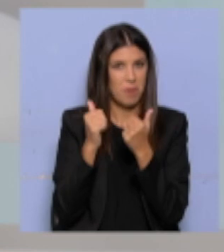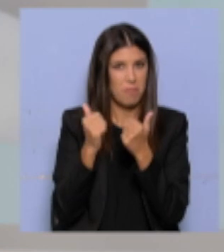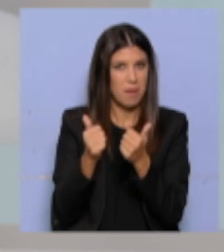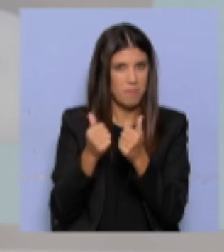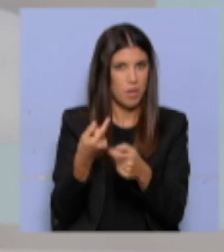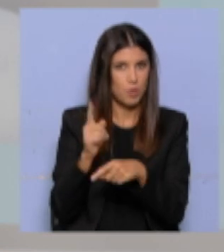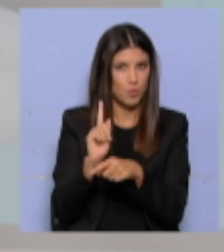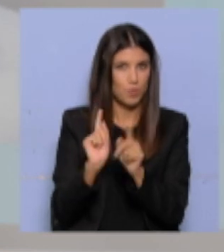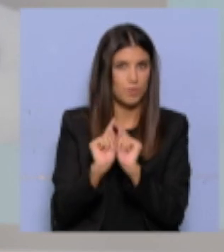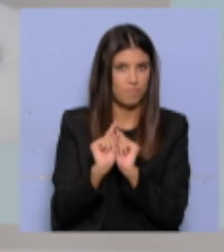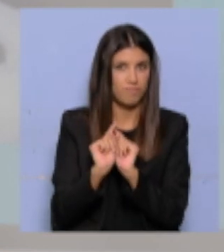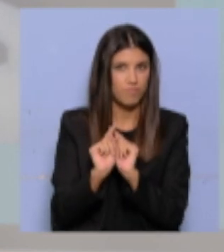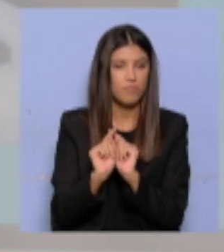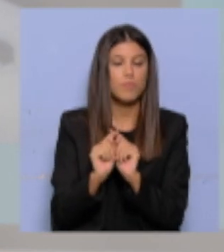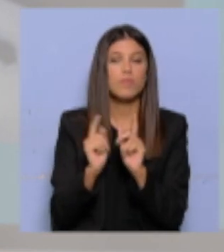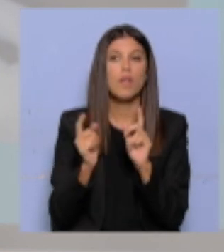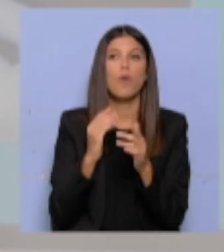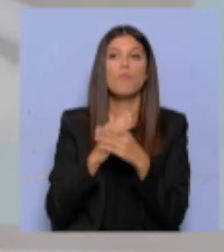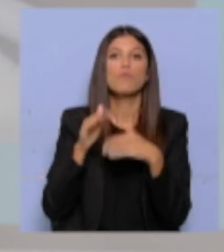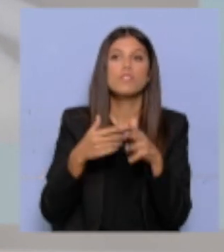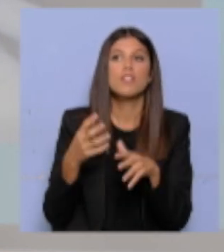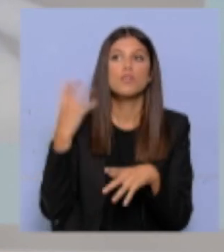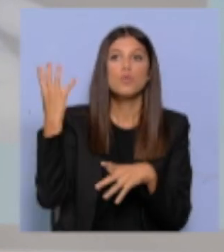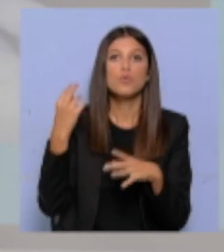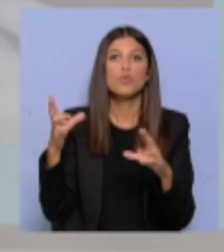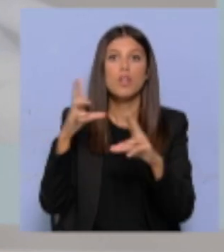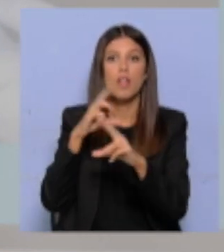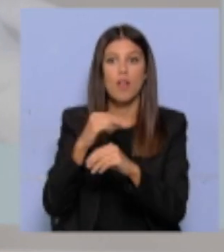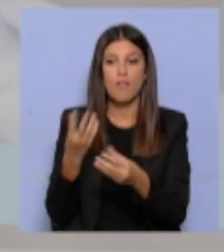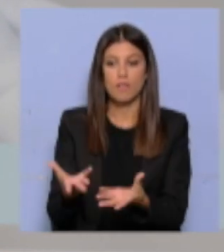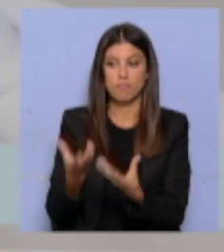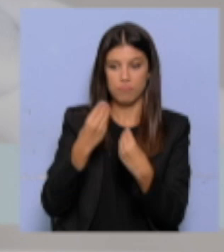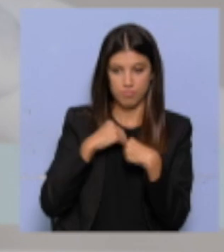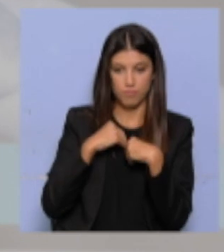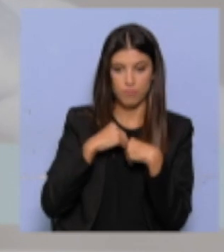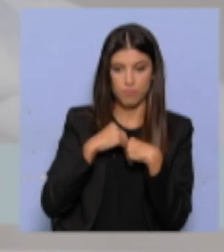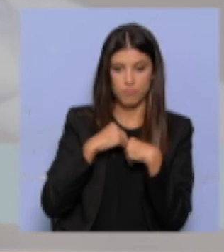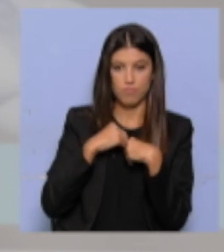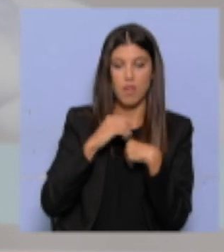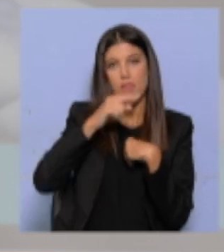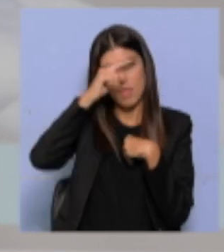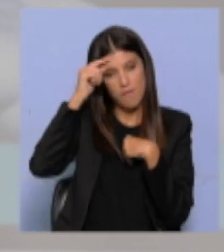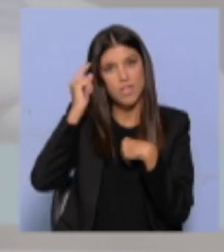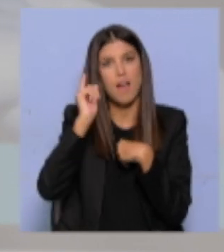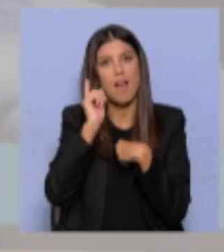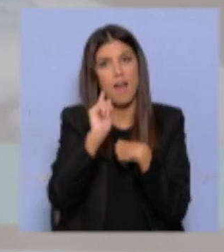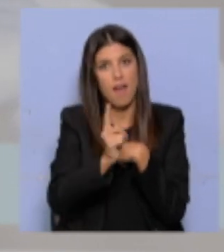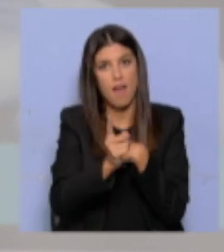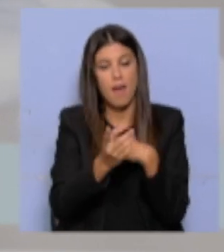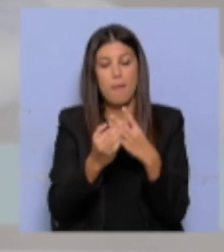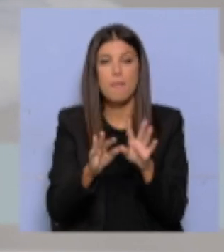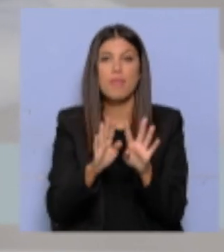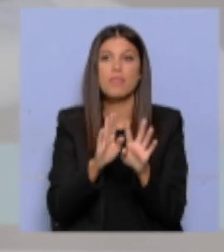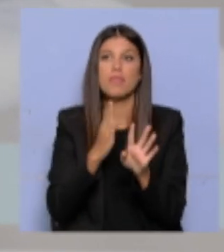disso. Portanto, o processo de enculturação é sempre muito difícil. Mas isso implica também, muitas vezes,